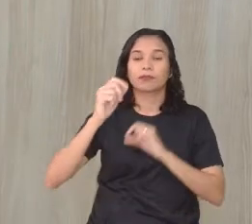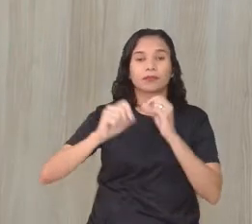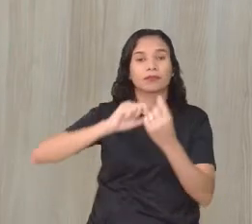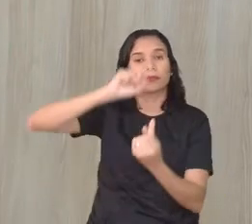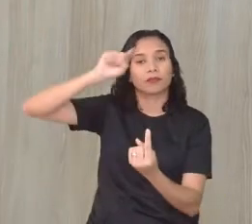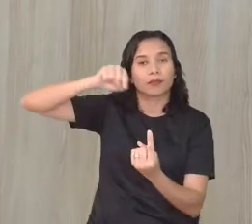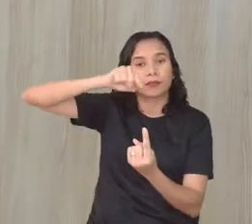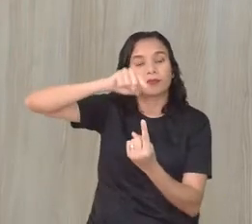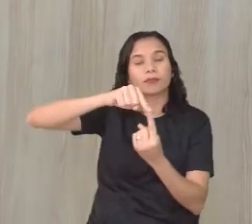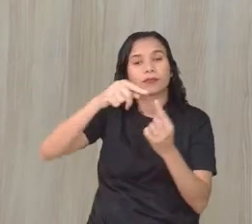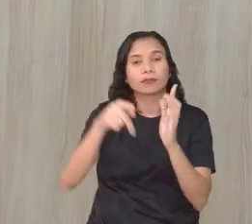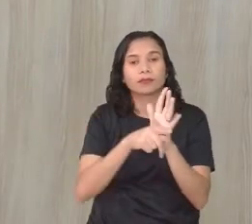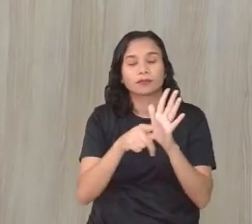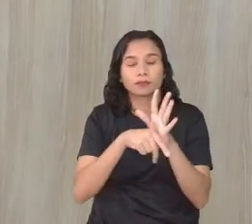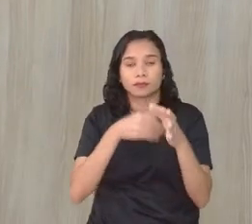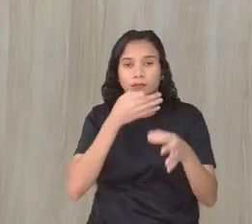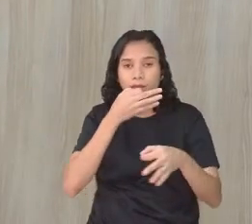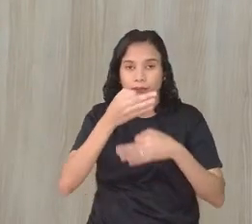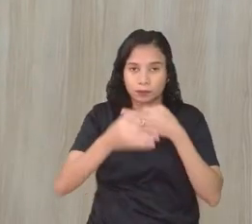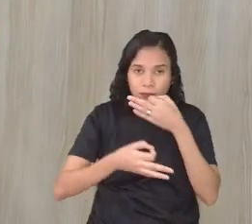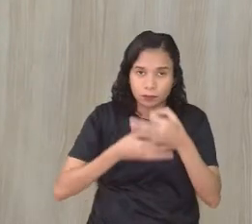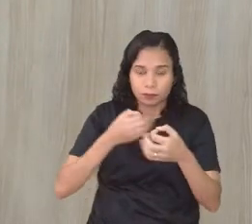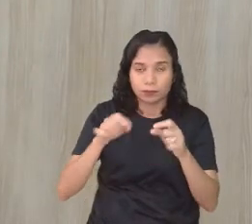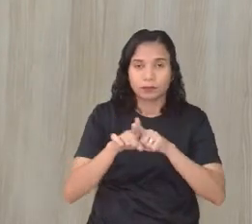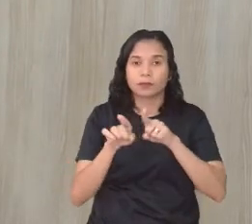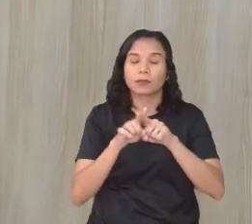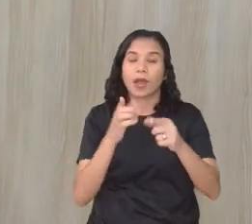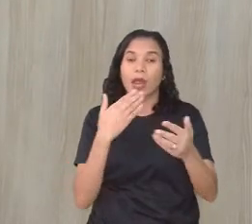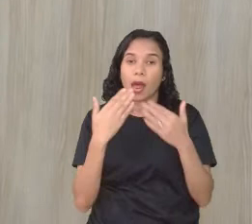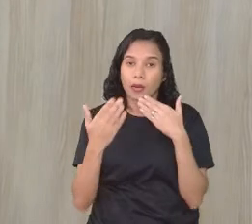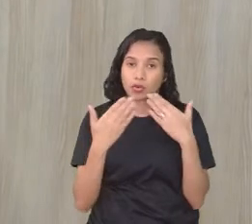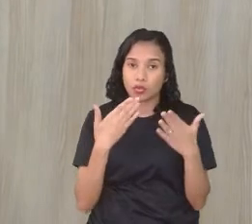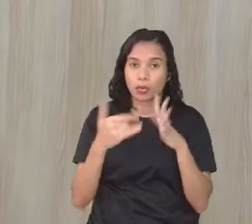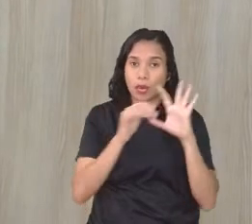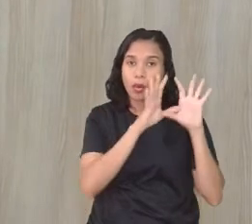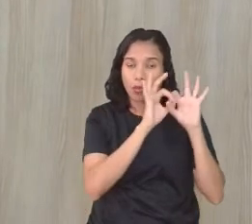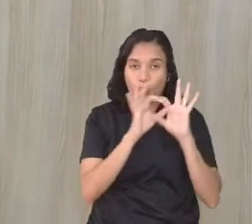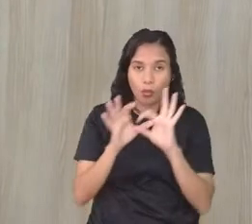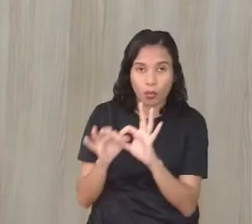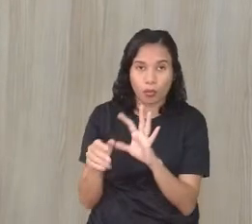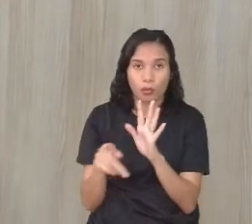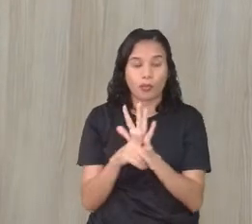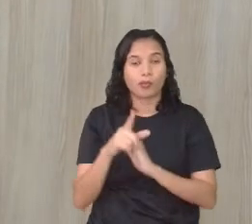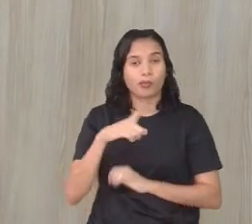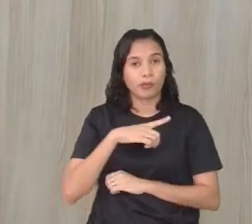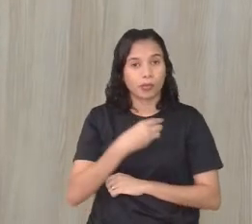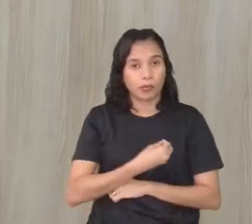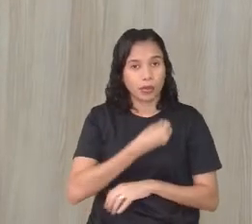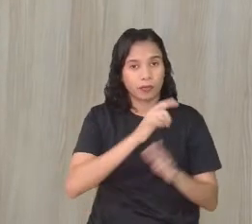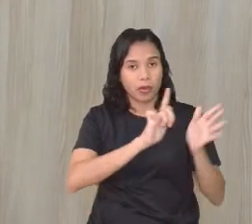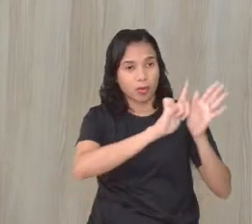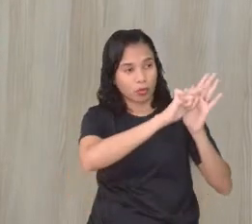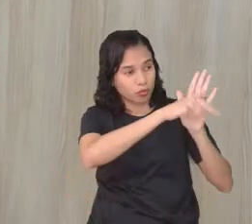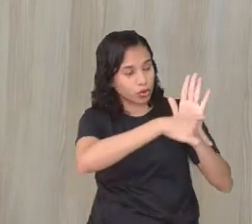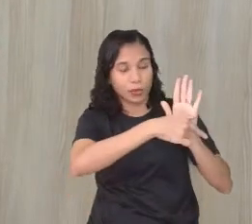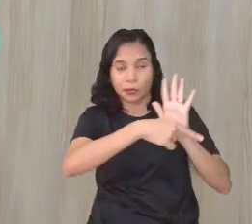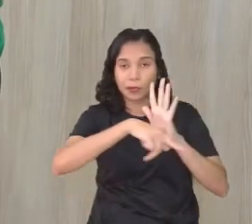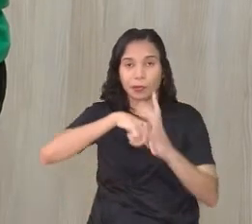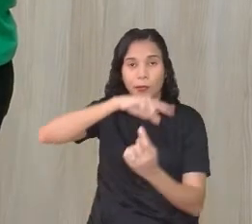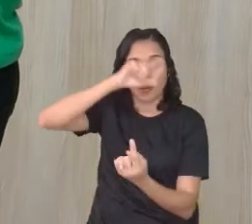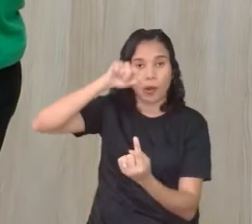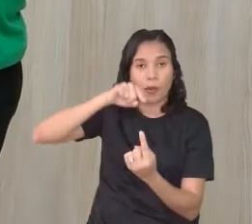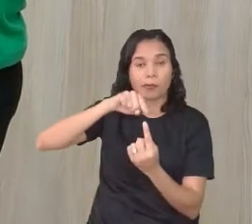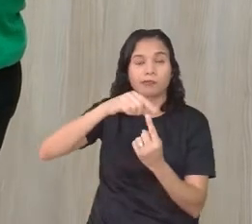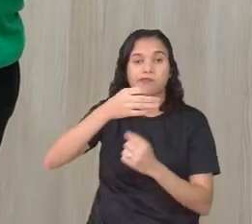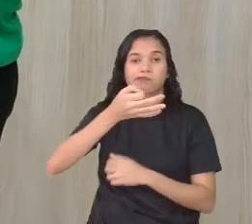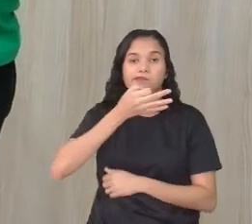da argumentação e da discussão, né, dentro do artigo, desse gênero, do artigo de opinião,